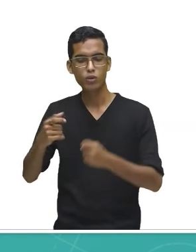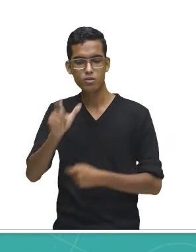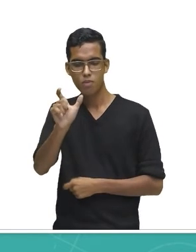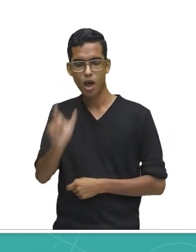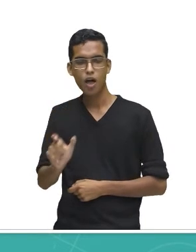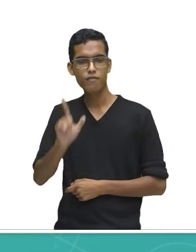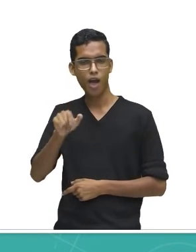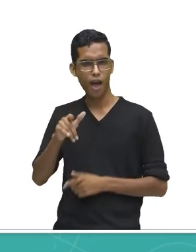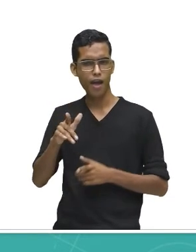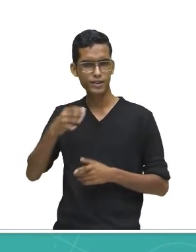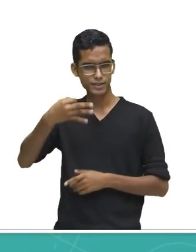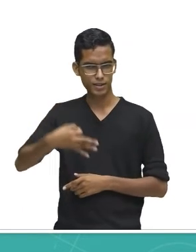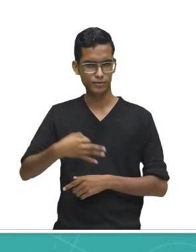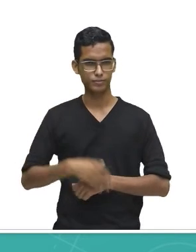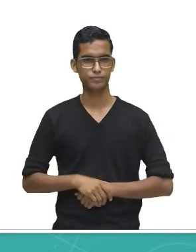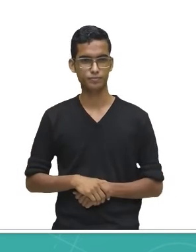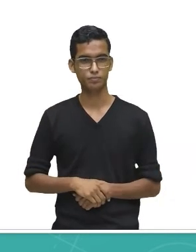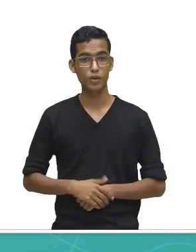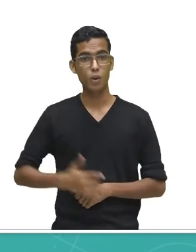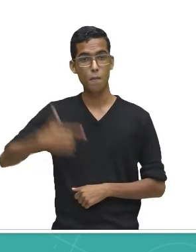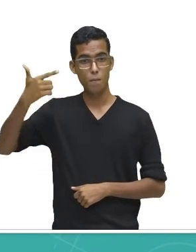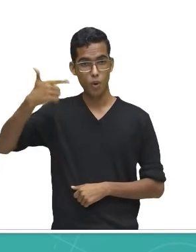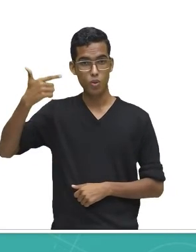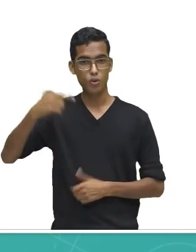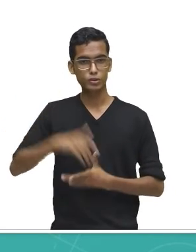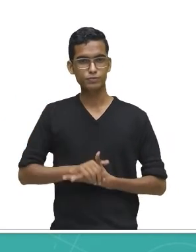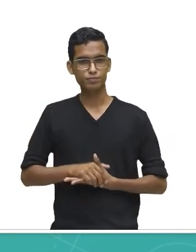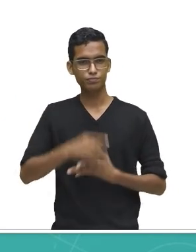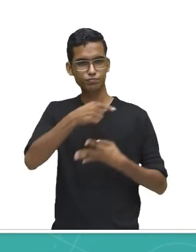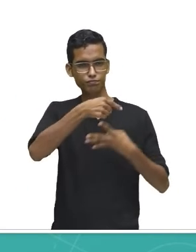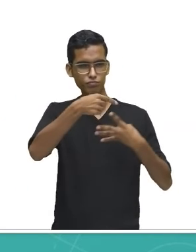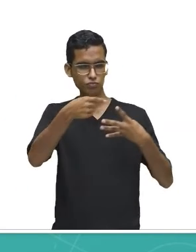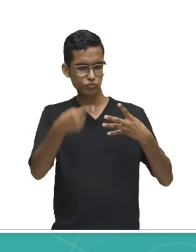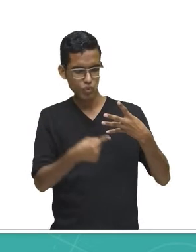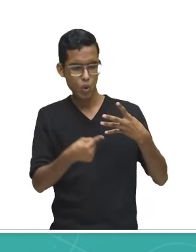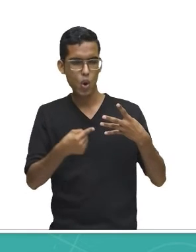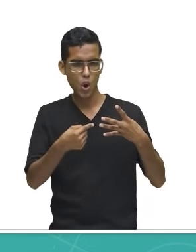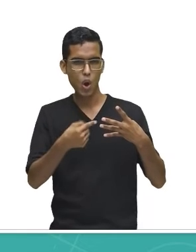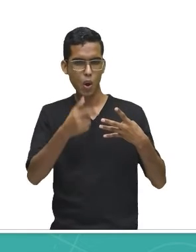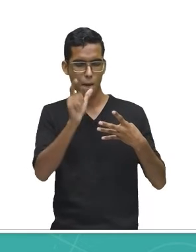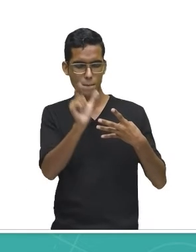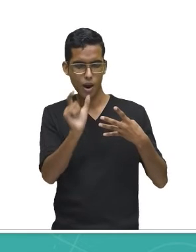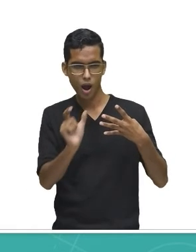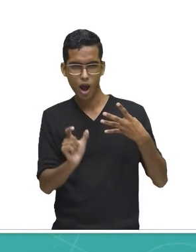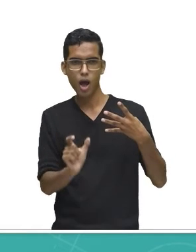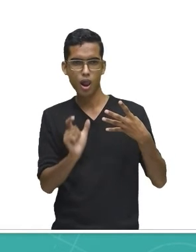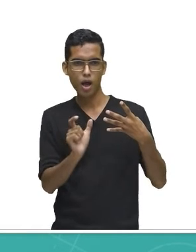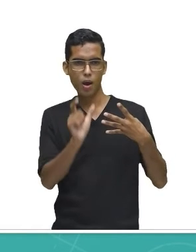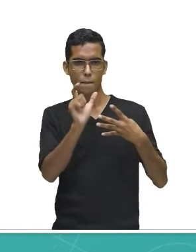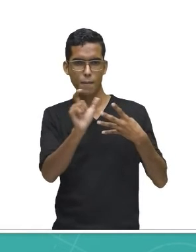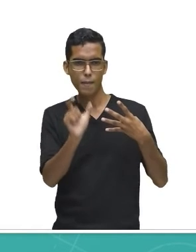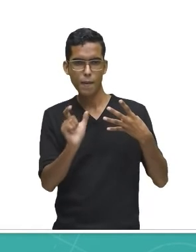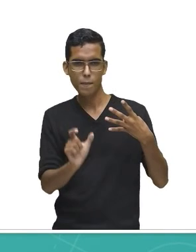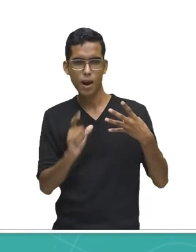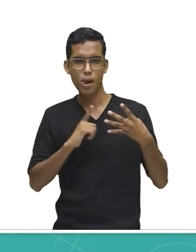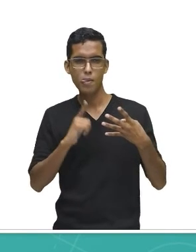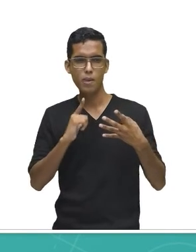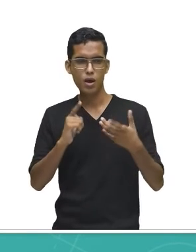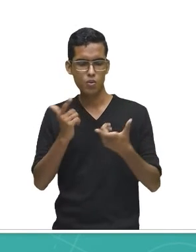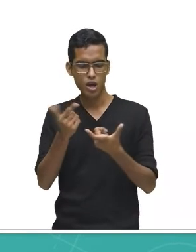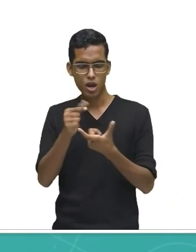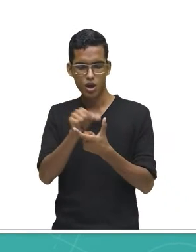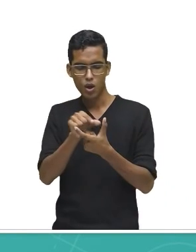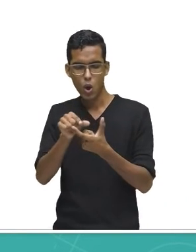sílabas tônicas estão destacadas corretamente, exceto em, quer dizer, tem uma que não está, né,